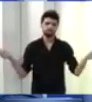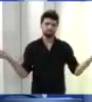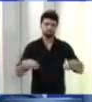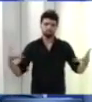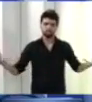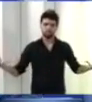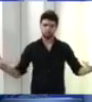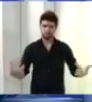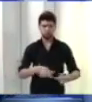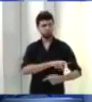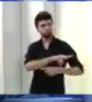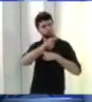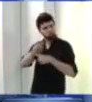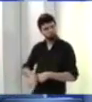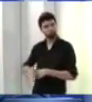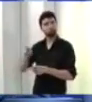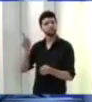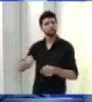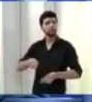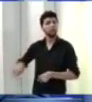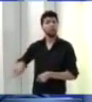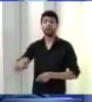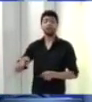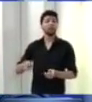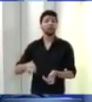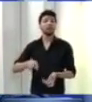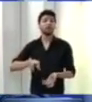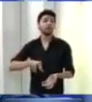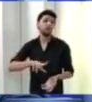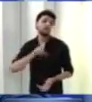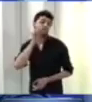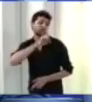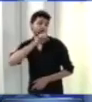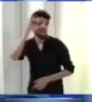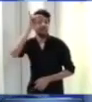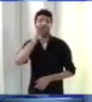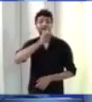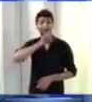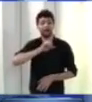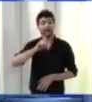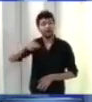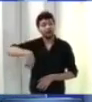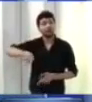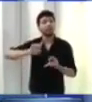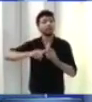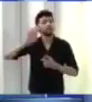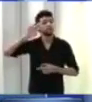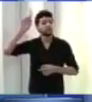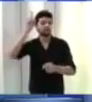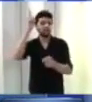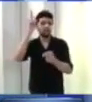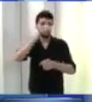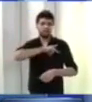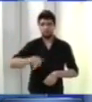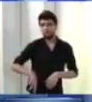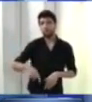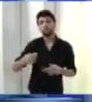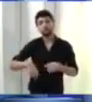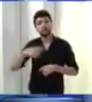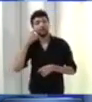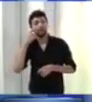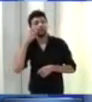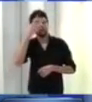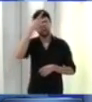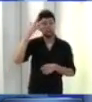de acompanhá-lo e fazer com que ele não fale. É a mesma coisa um gestor público. Ele tem que se cercar